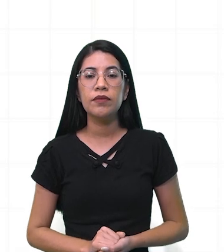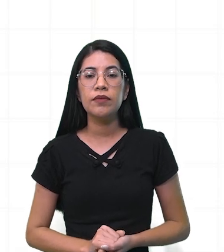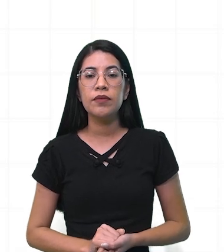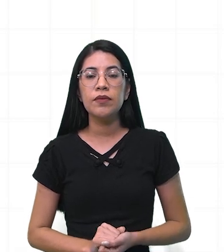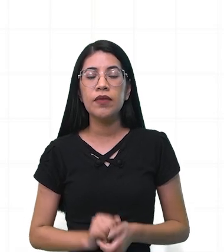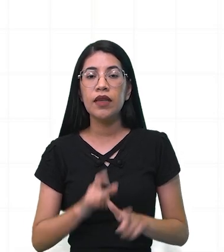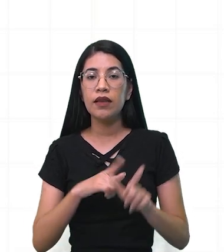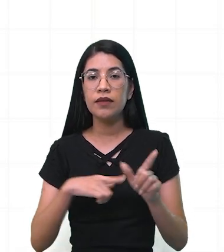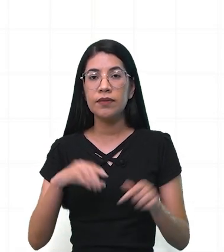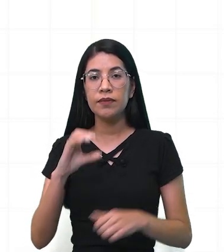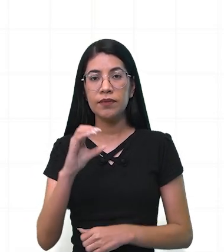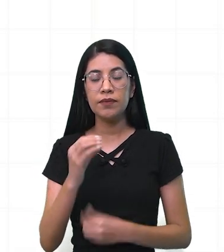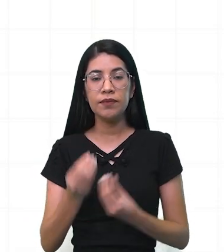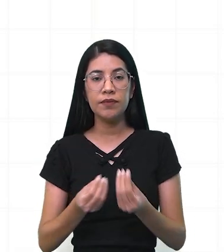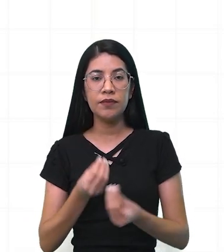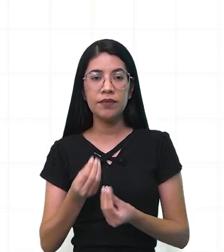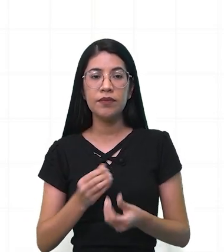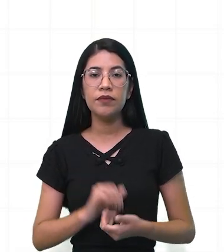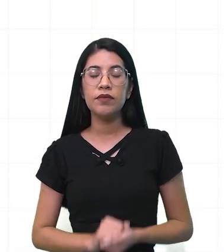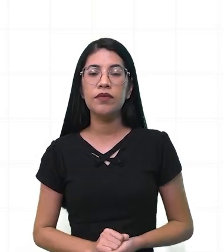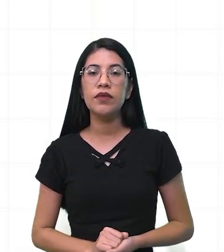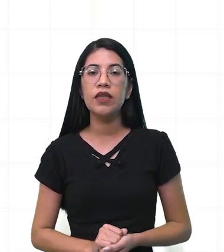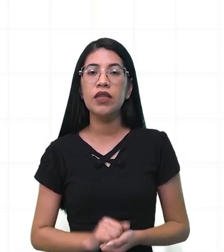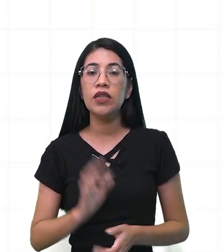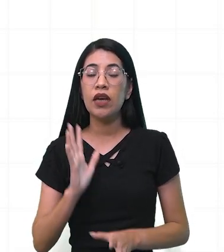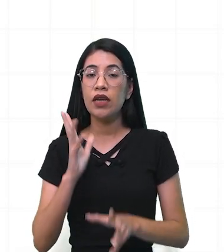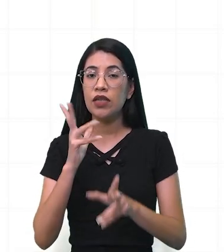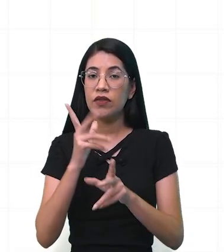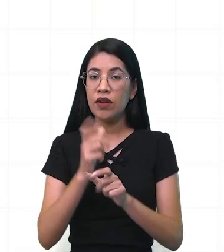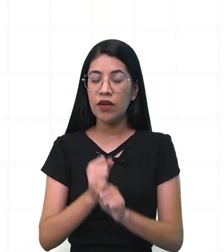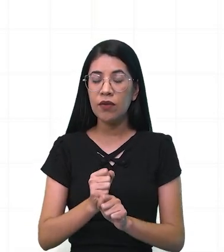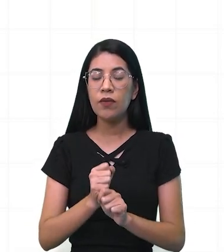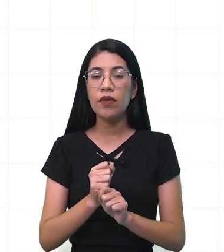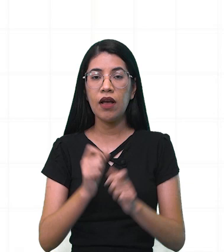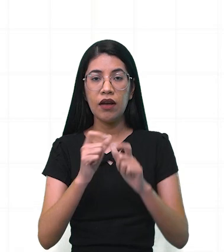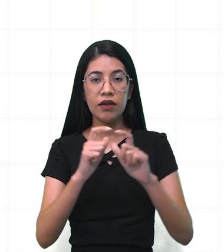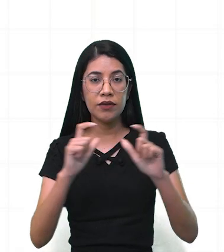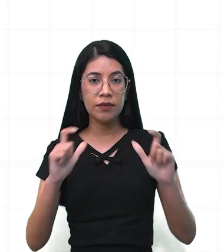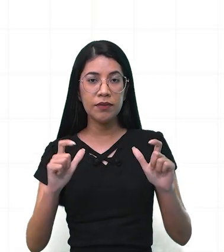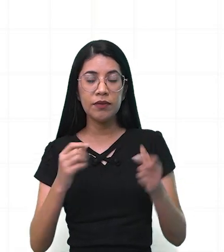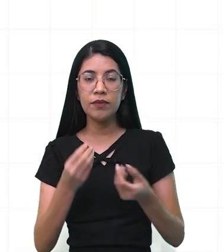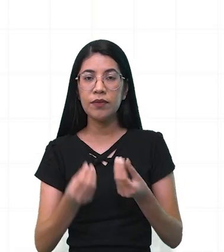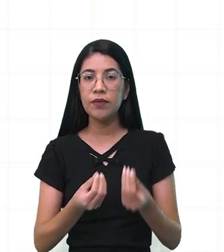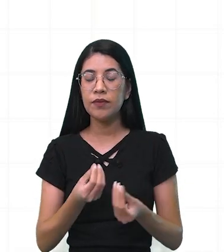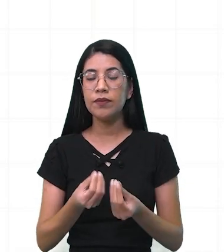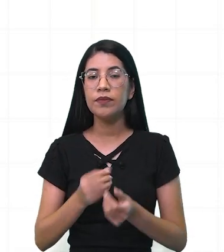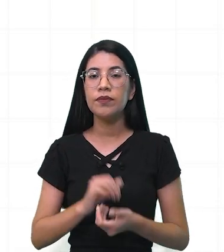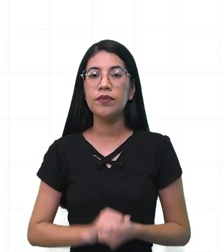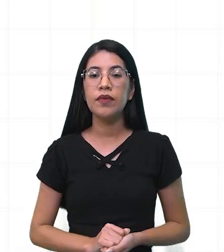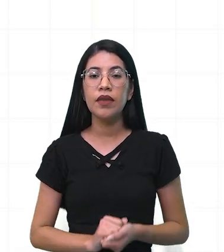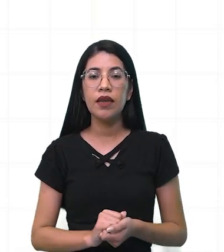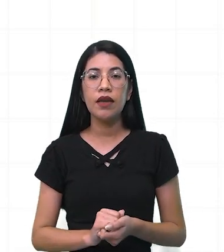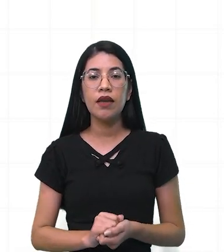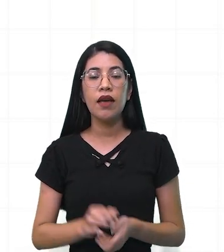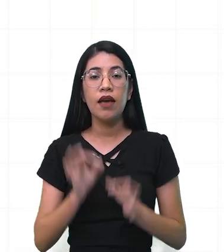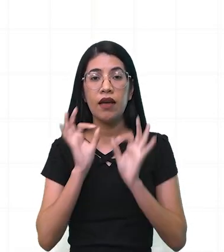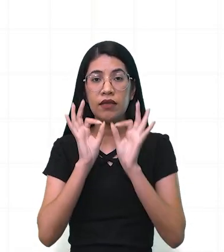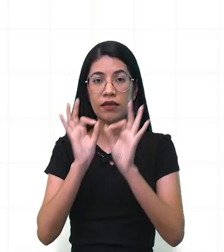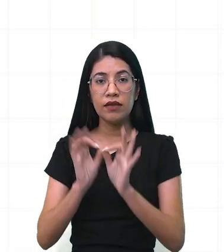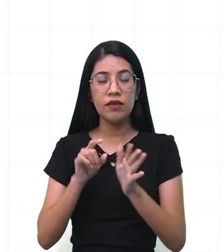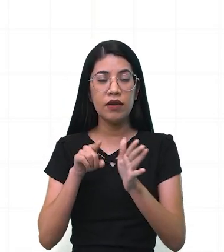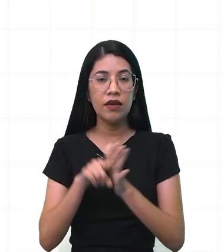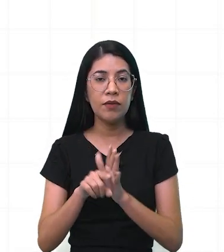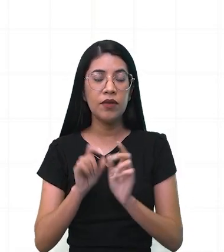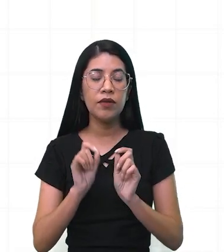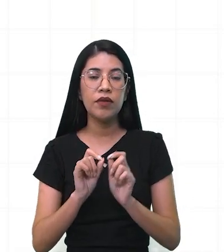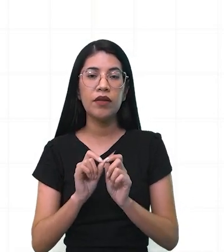letra C, nós já vamos aí resolver isso. Por quê? Olha a pergunta. Quantos reais